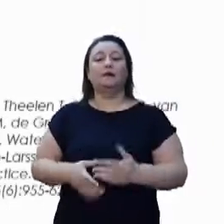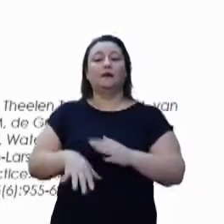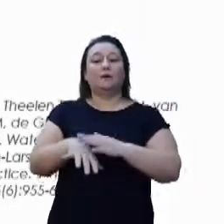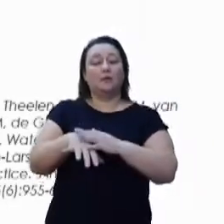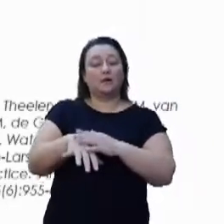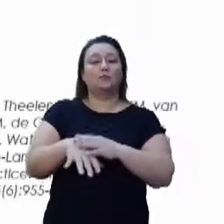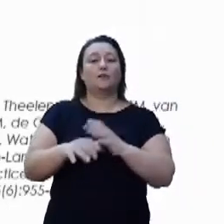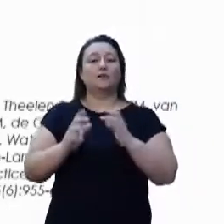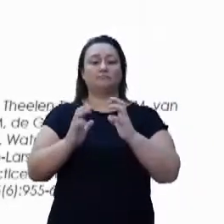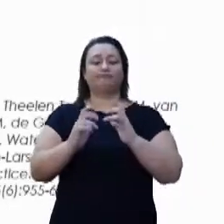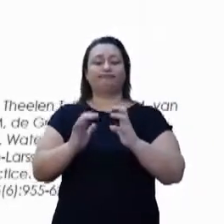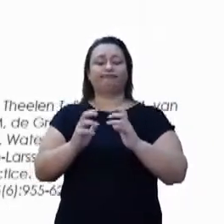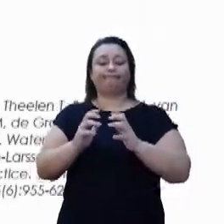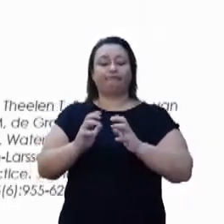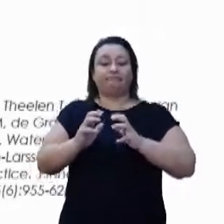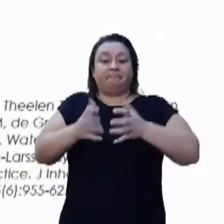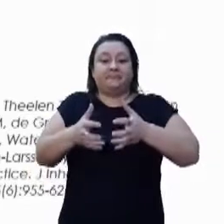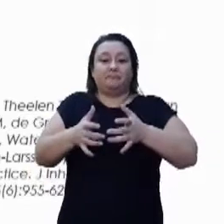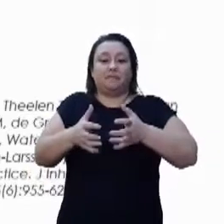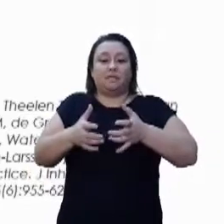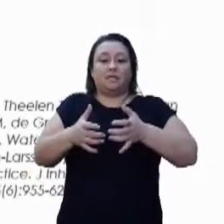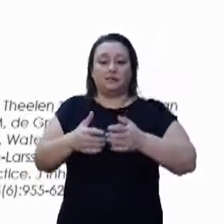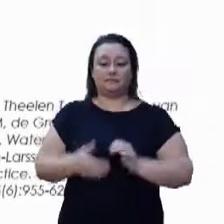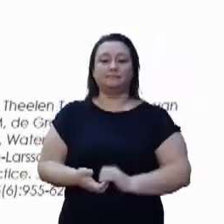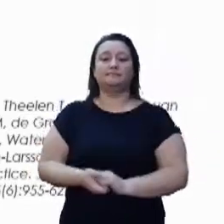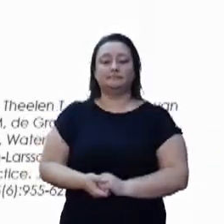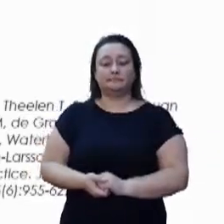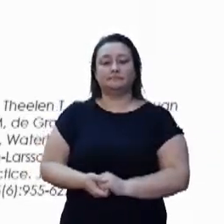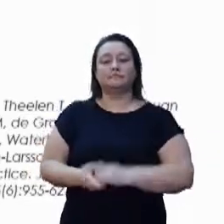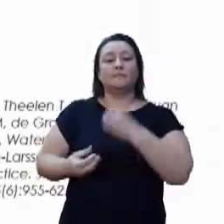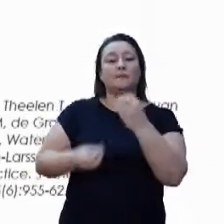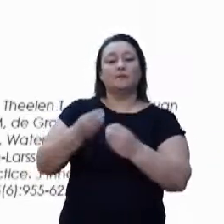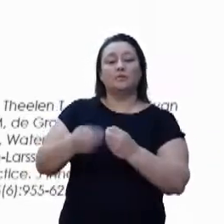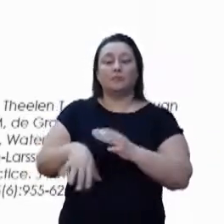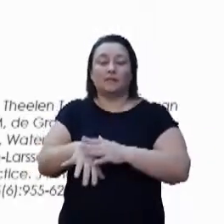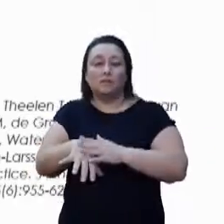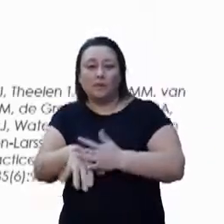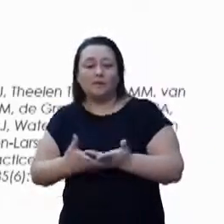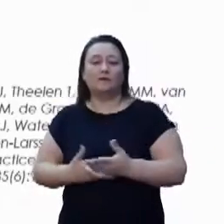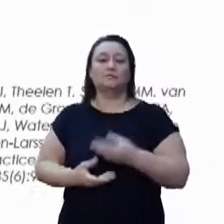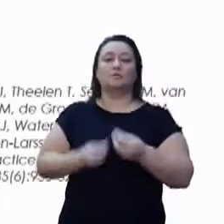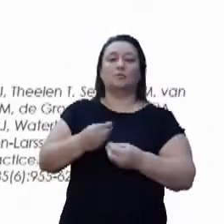leucoencefalopatia, dos pacientes com Sjögren-Larsson, alteração principalmente periventricular.